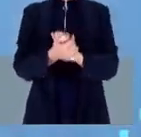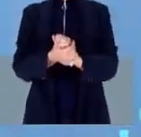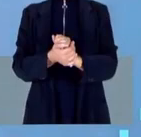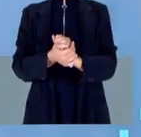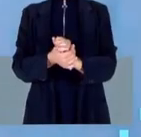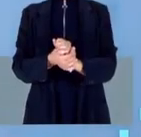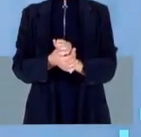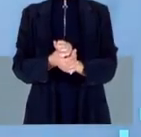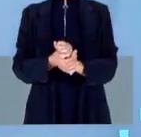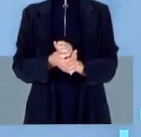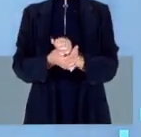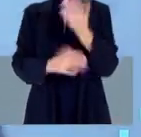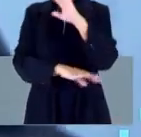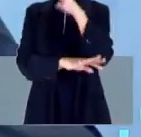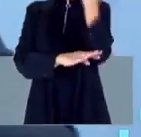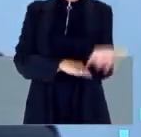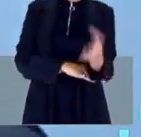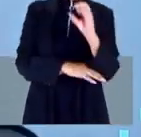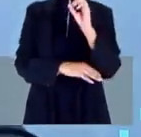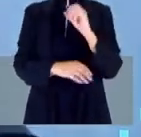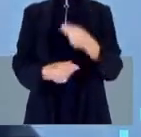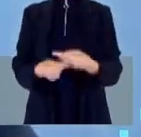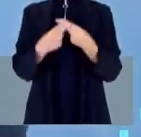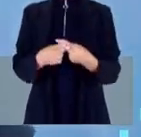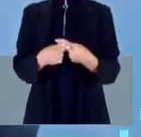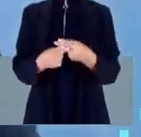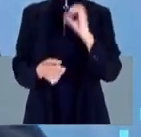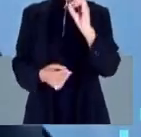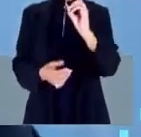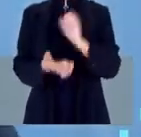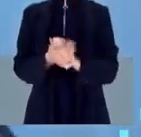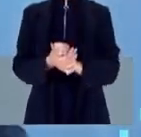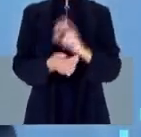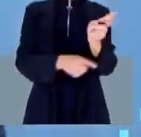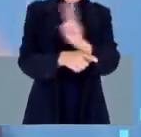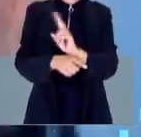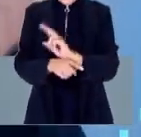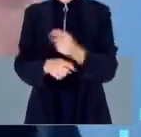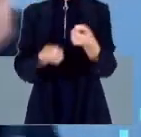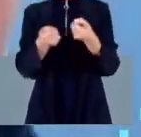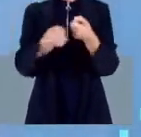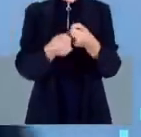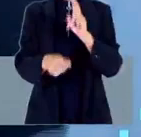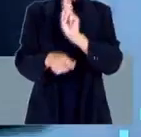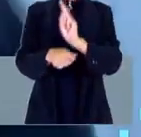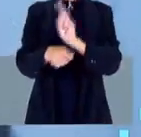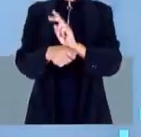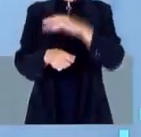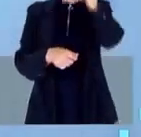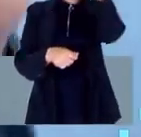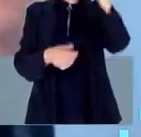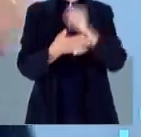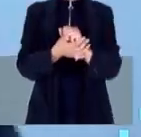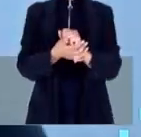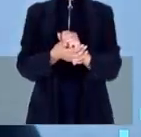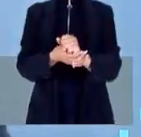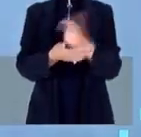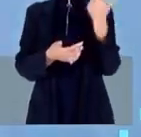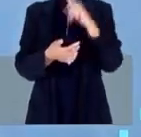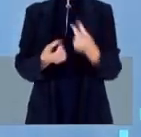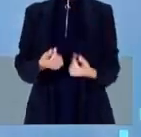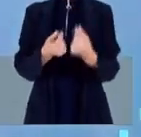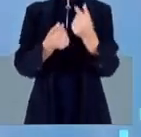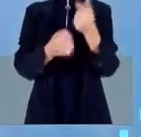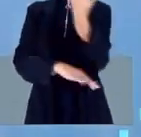em relação ao desmatamento ilegal nós vamos colocar os órgãos de fiscalização e controle e cuidando da Amazônia e vão fazer dinheiro com a floresta em pé Você sabe